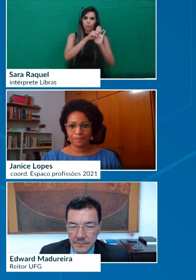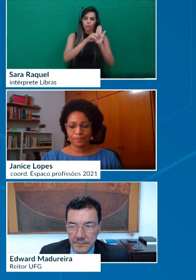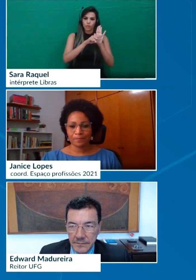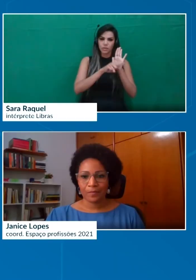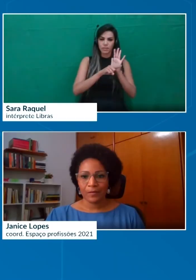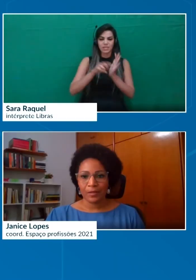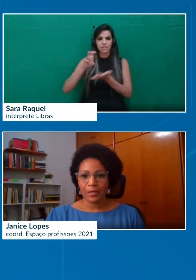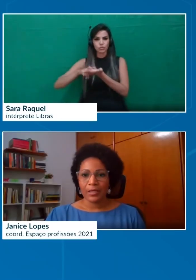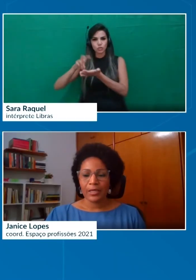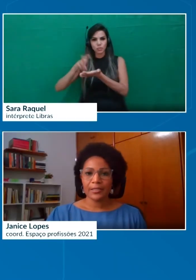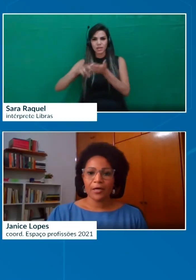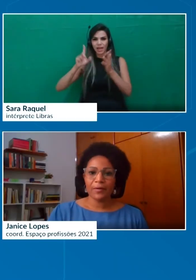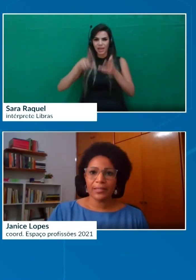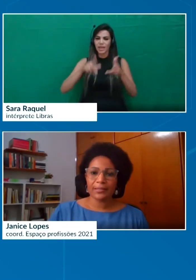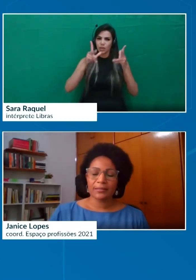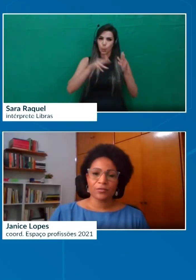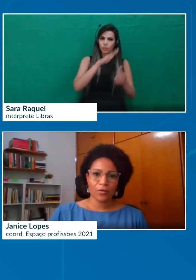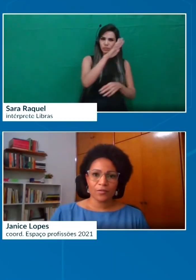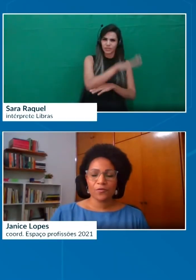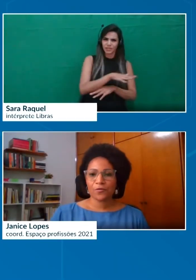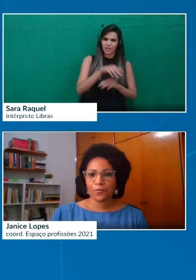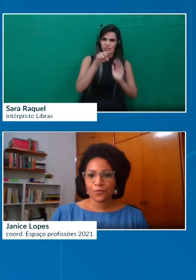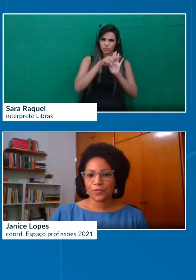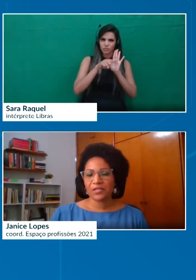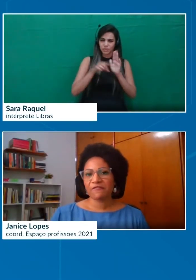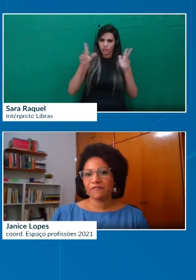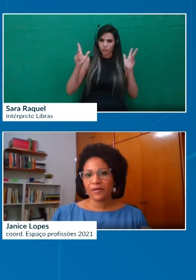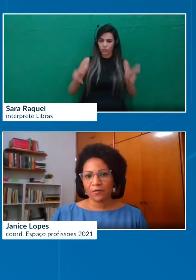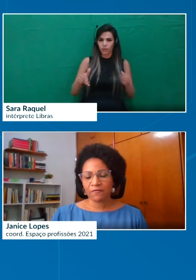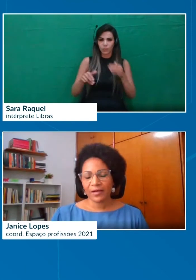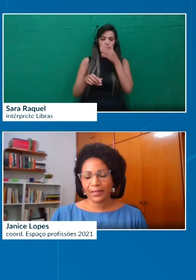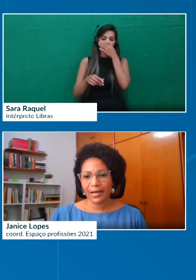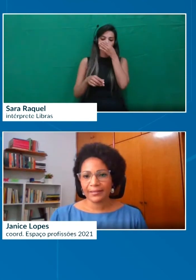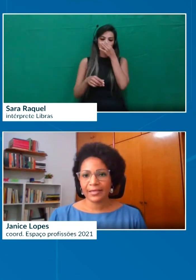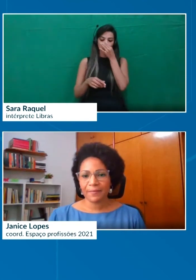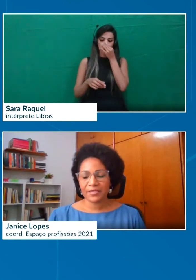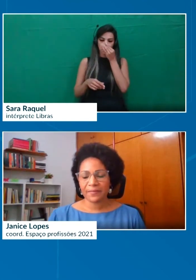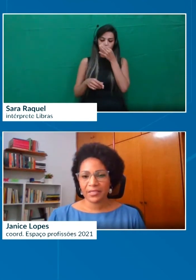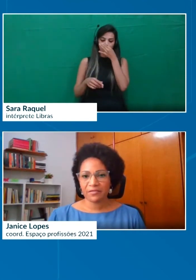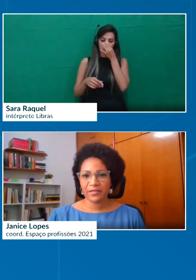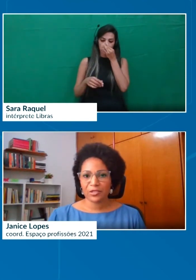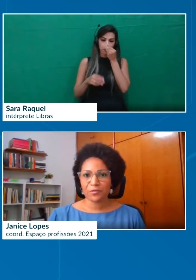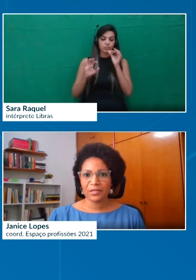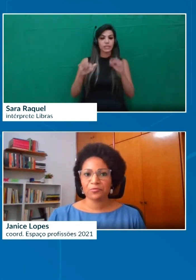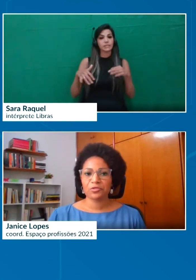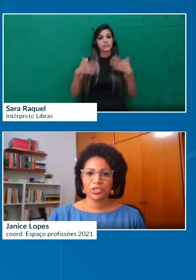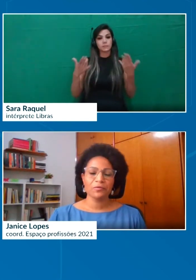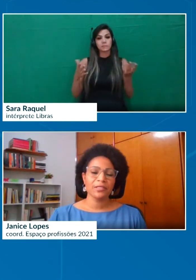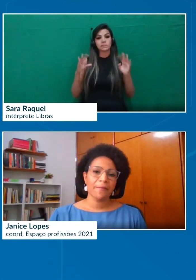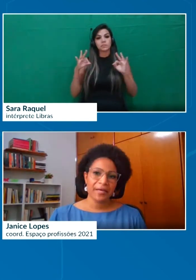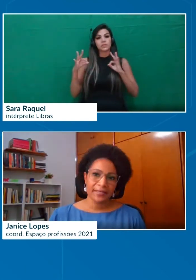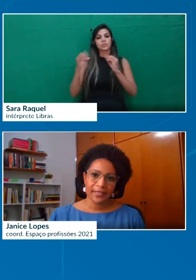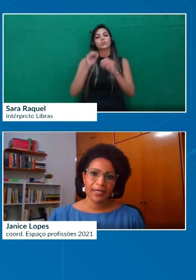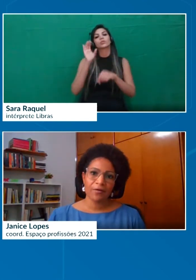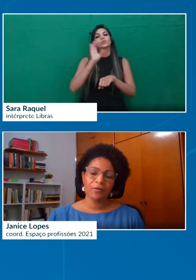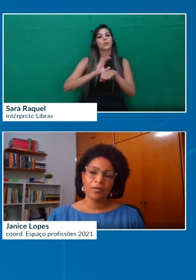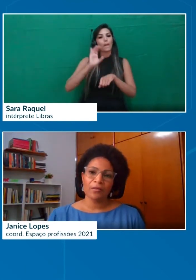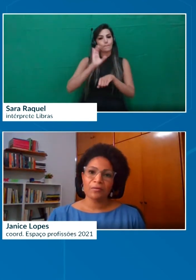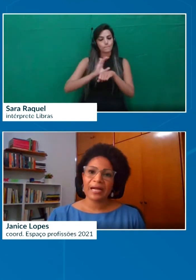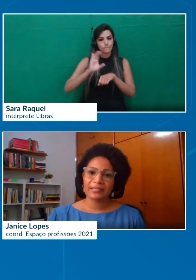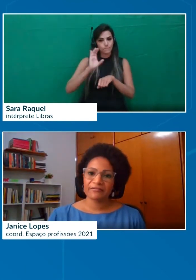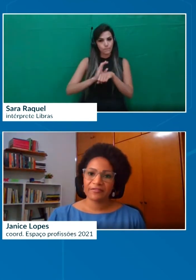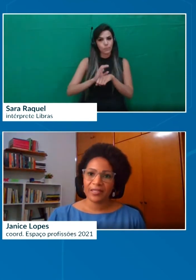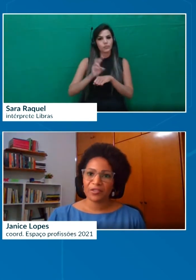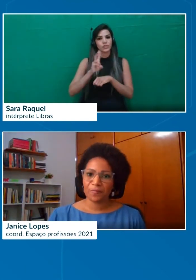vespertino? Então, Ana, todos os cursos que vão falar, né, participar da atividade do matutino também